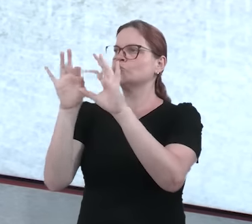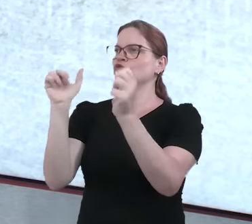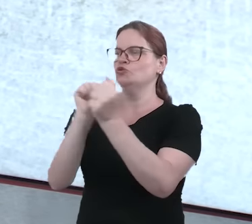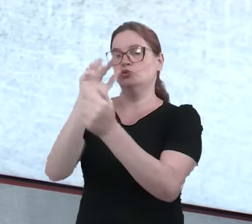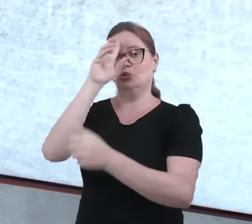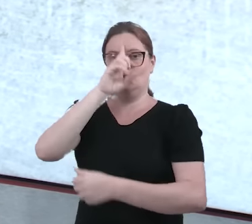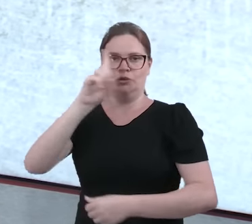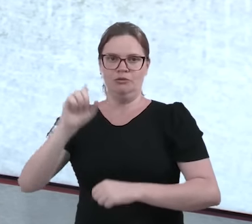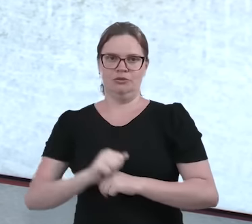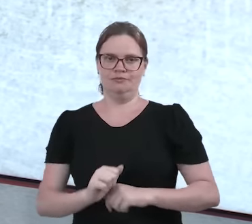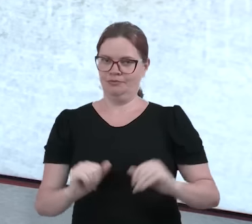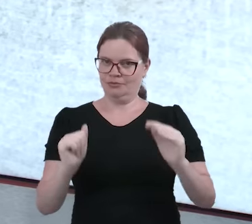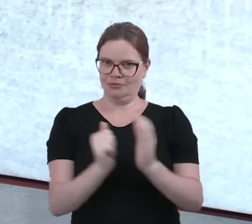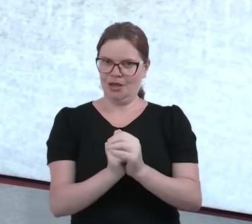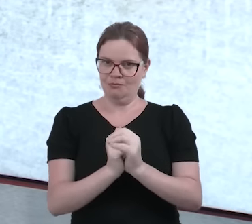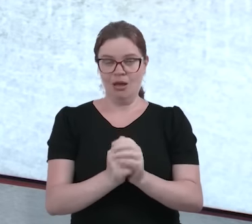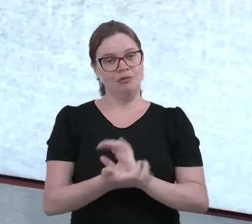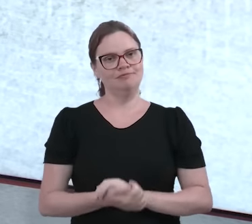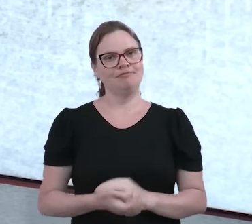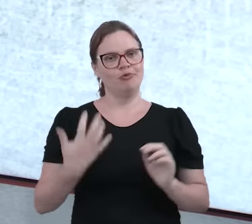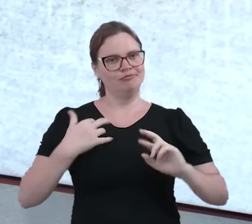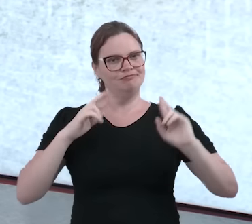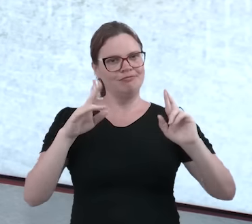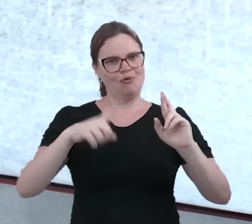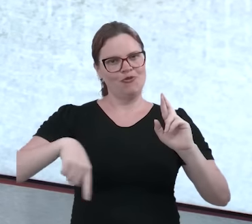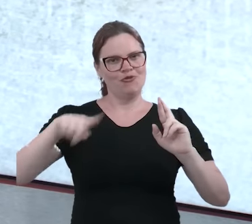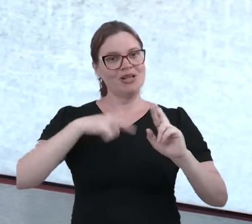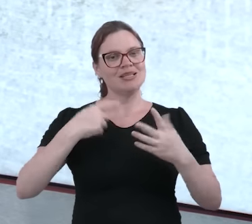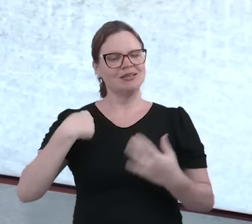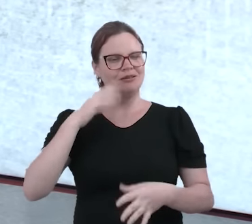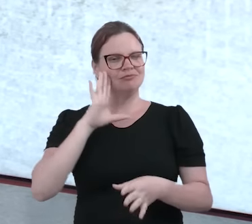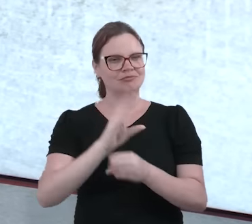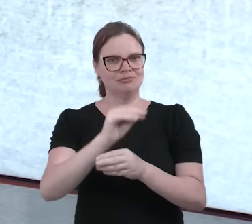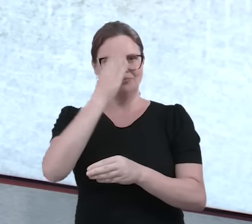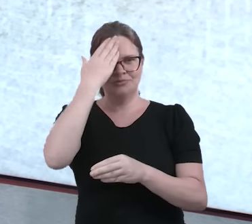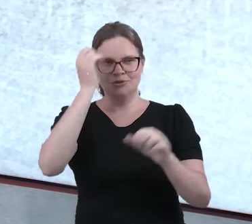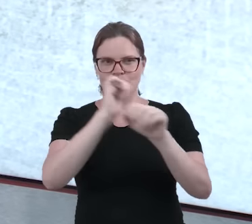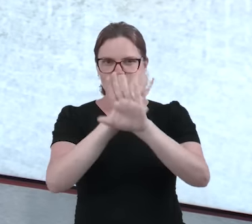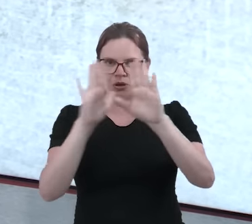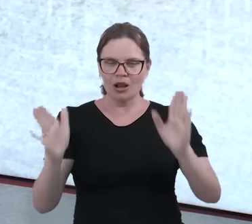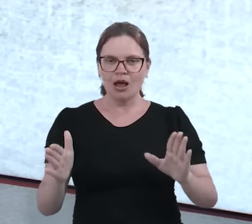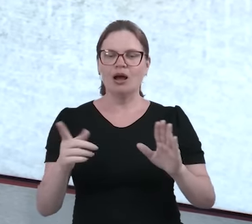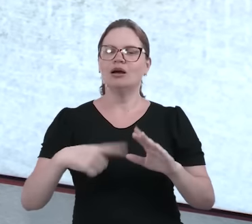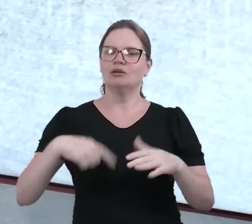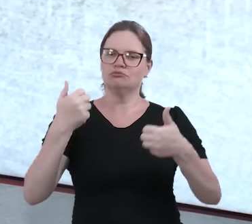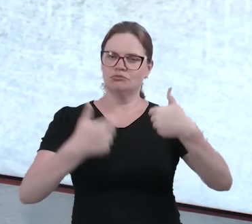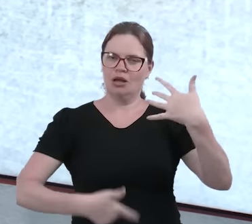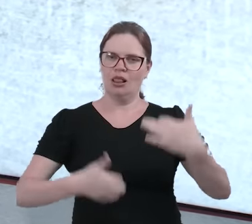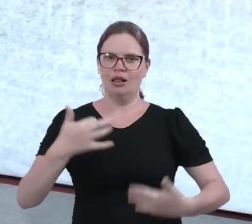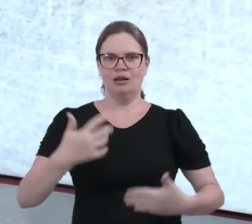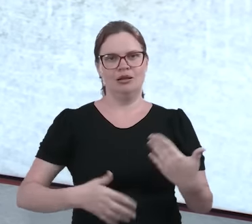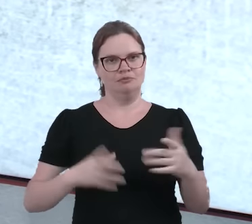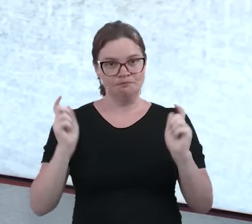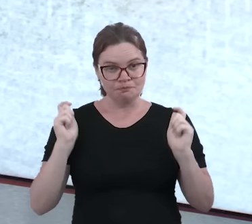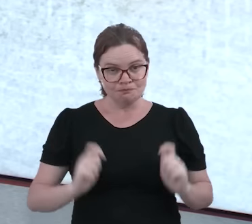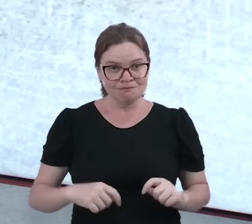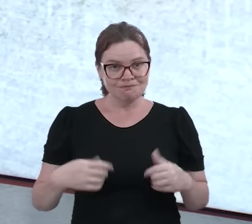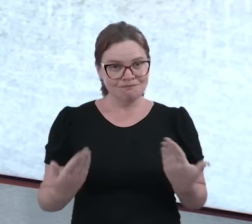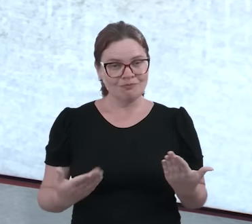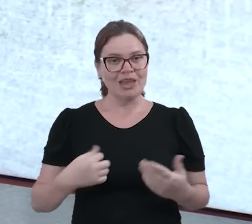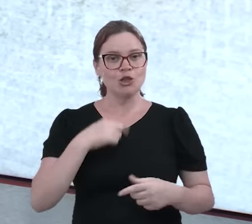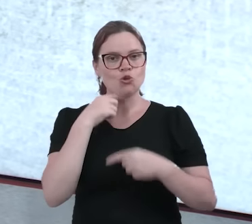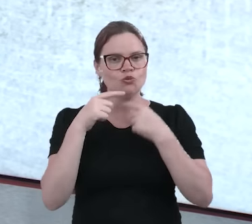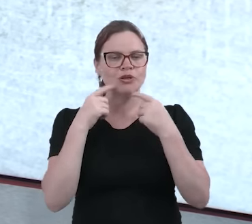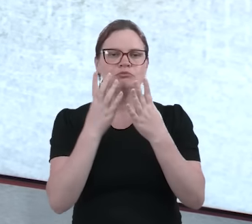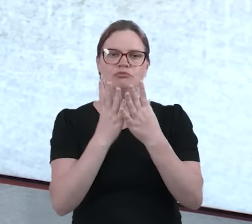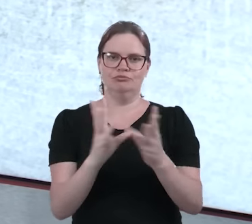Deus. Amém? Olha, espero que realmente essa expressão, essas palavras aqui explicativas tenham sido suficientes para tirar as suas